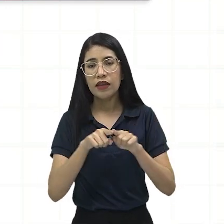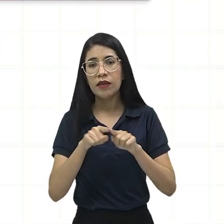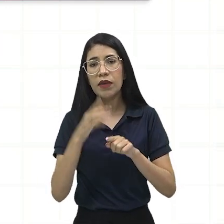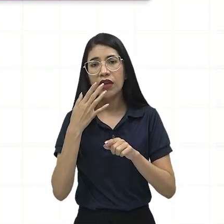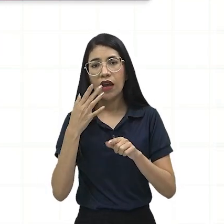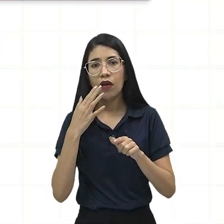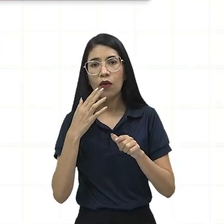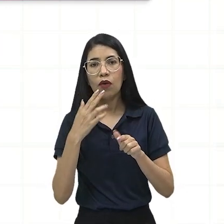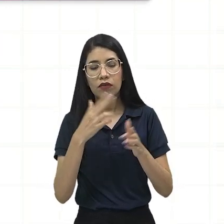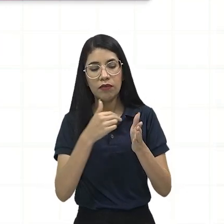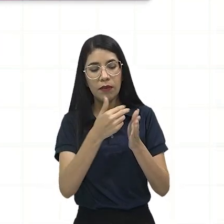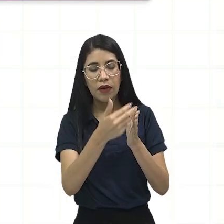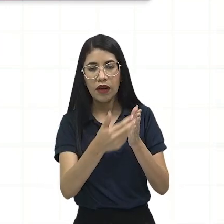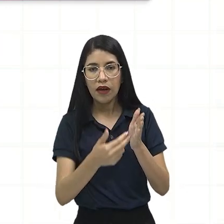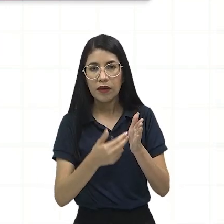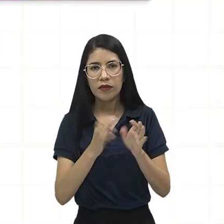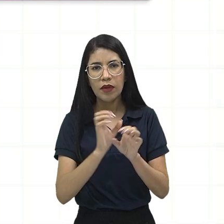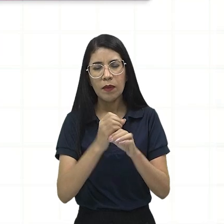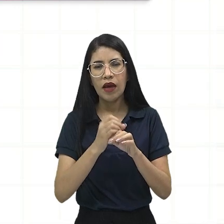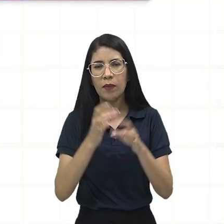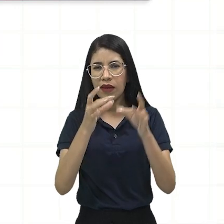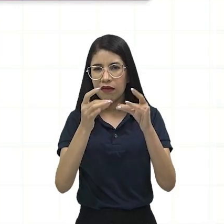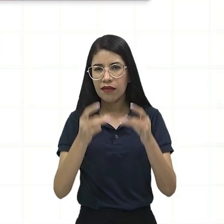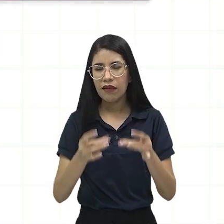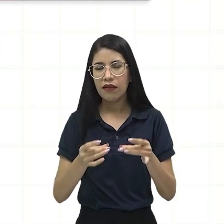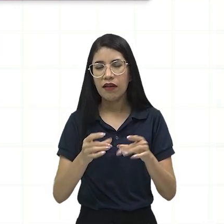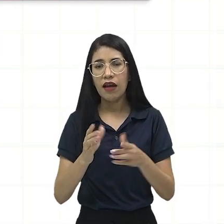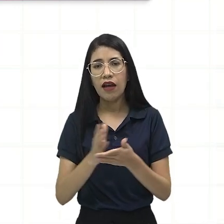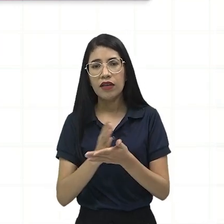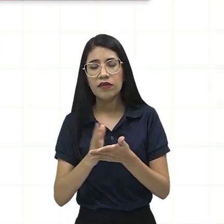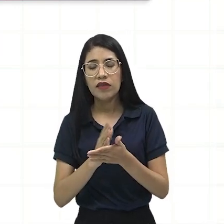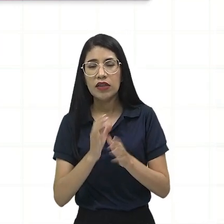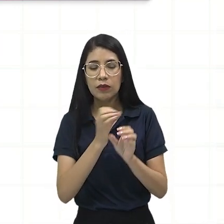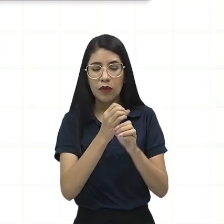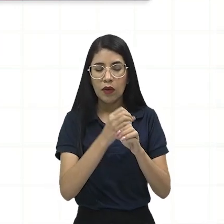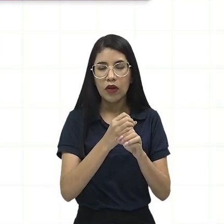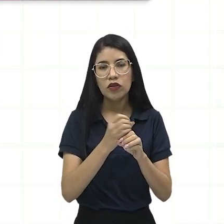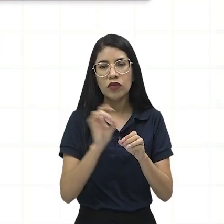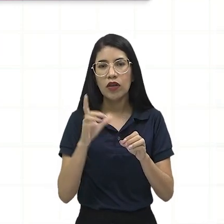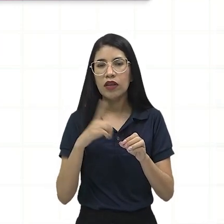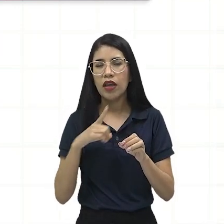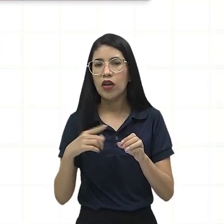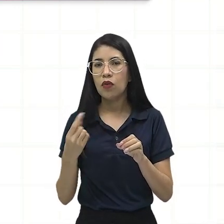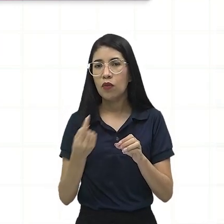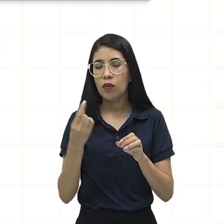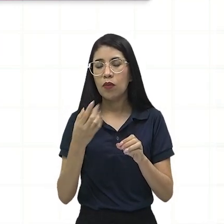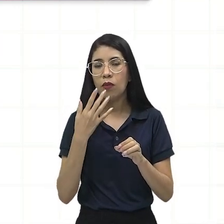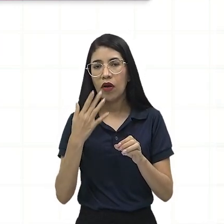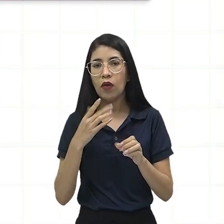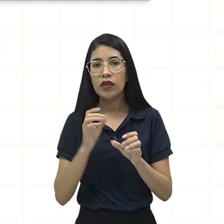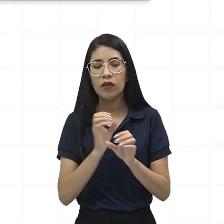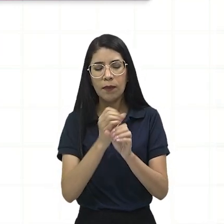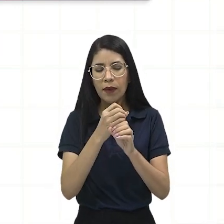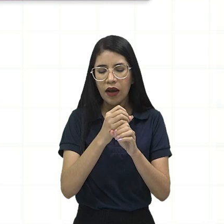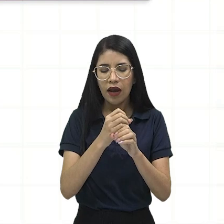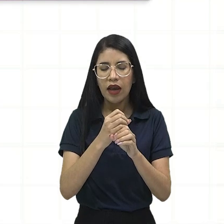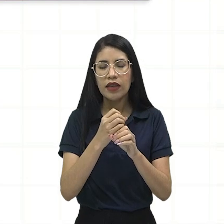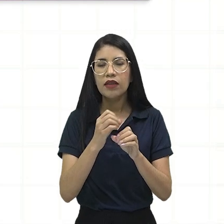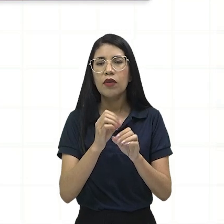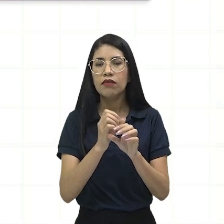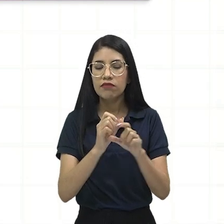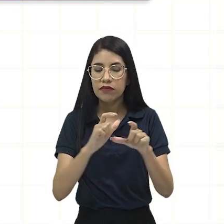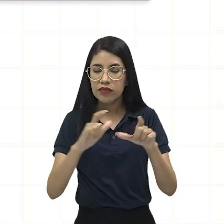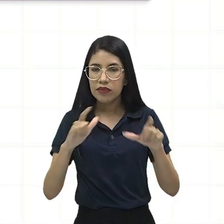artificialmente. Às vezes o microscópio ele tem uma coloração monocromática e aí passa por algumas edições a imagem para